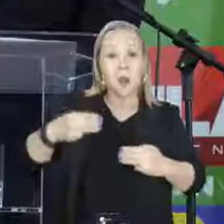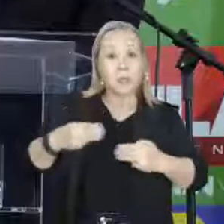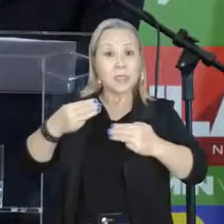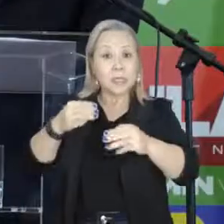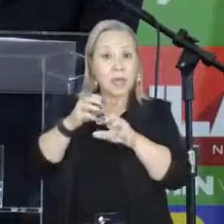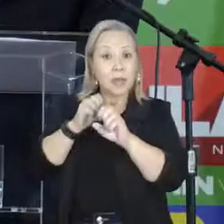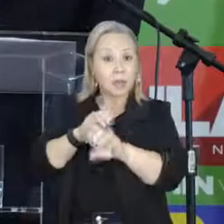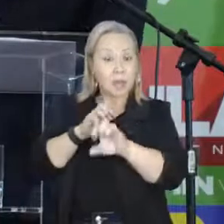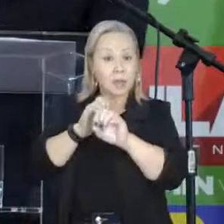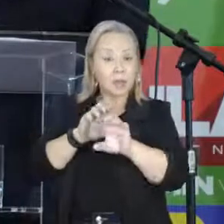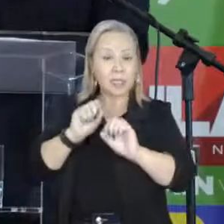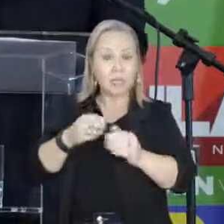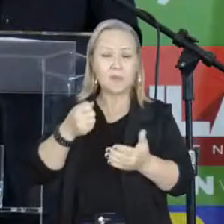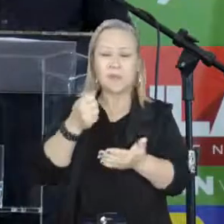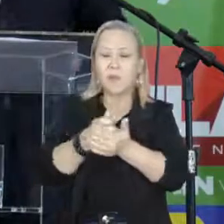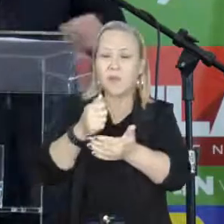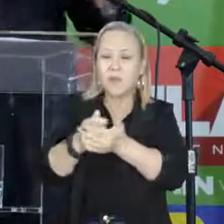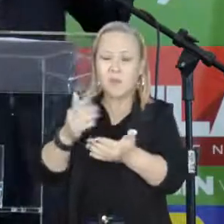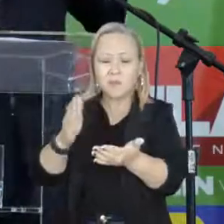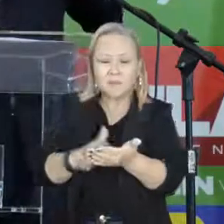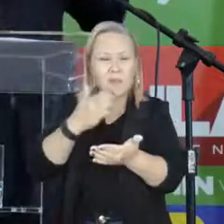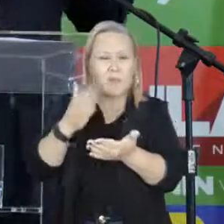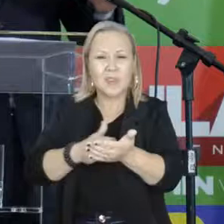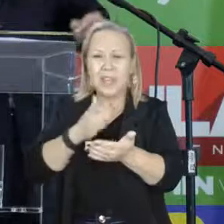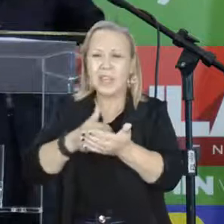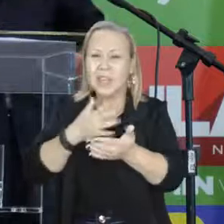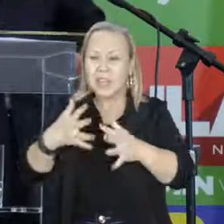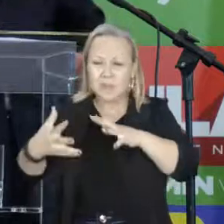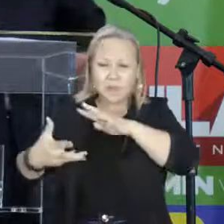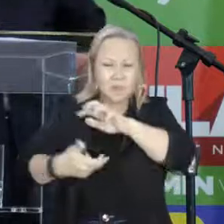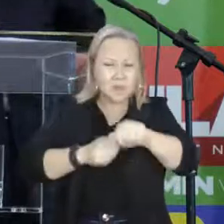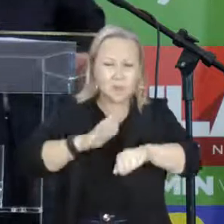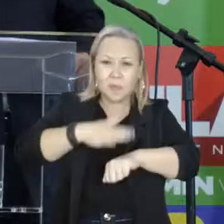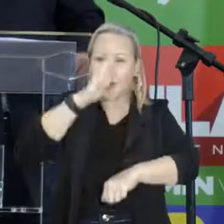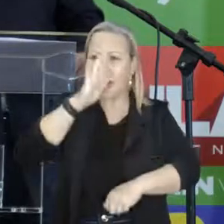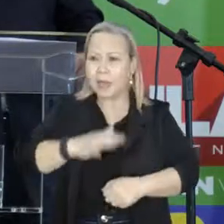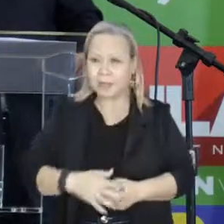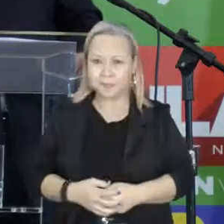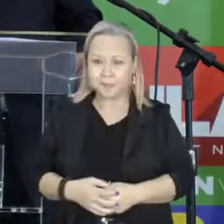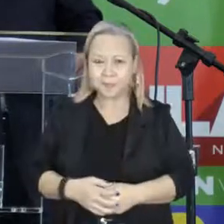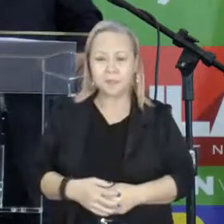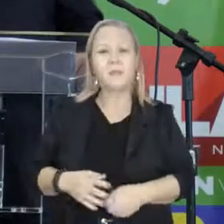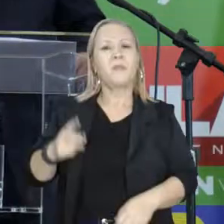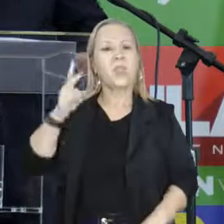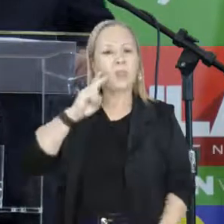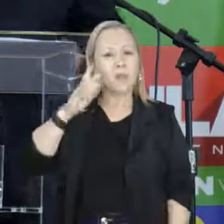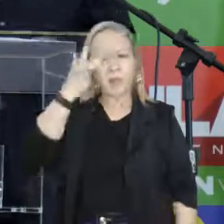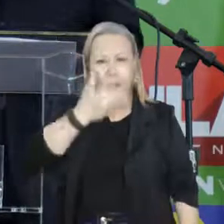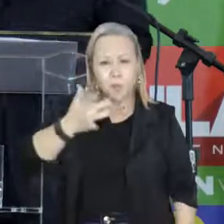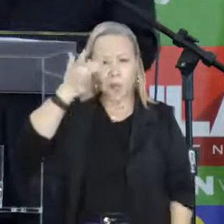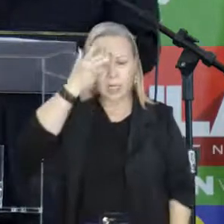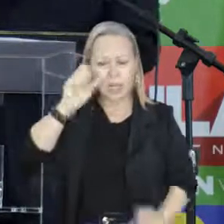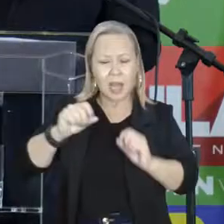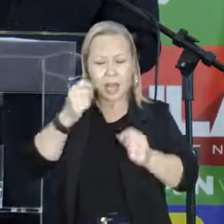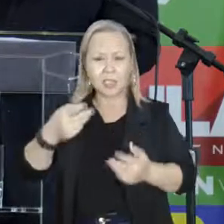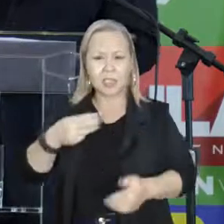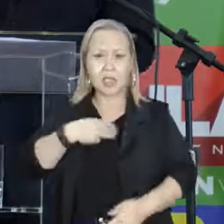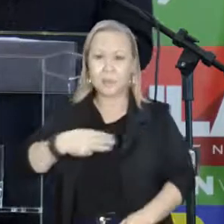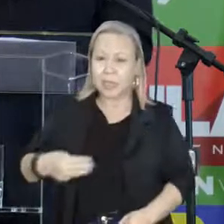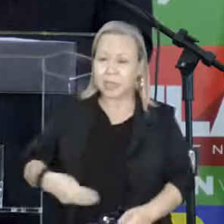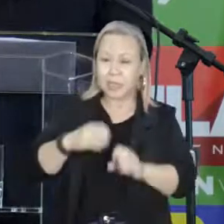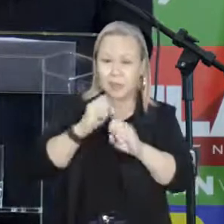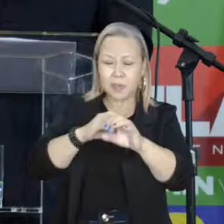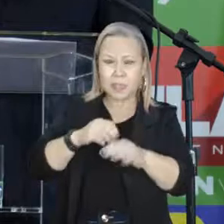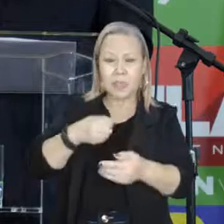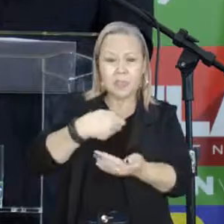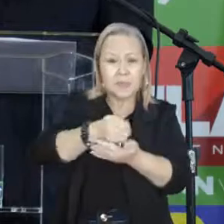livros do mundo. Eu lembro que, quando o Haddad era ministro da Educação, a gente distribuía 16 milhões de livros didáticos todo